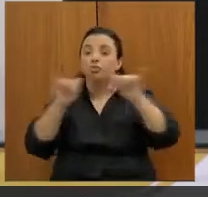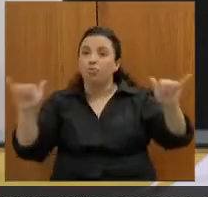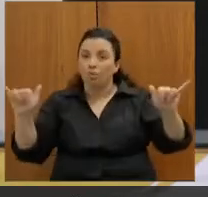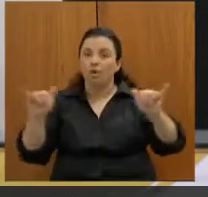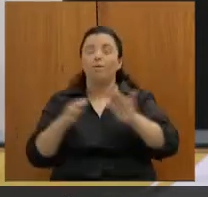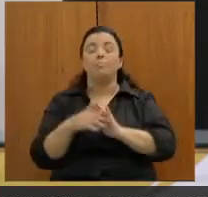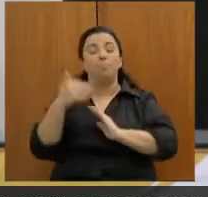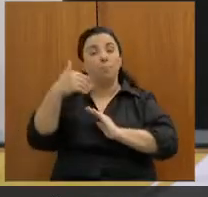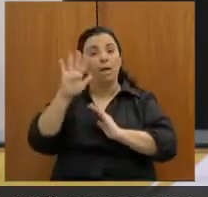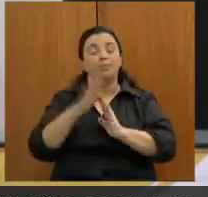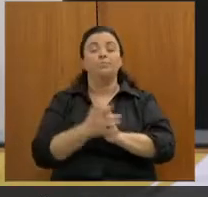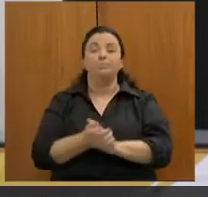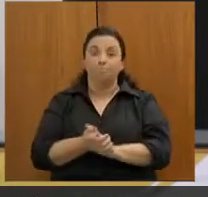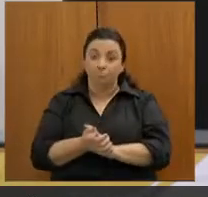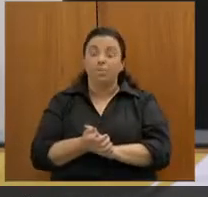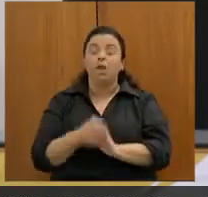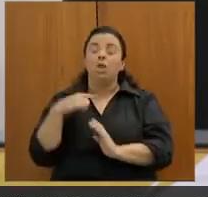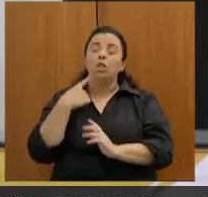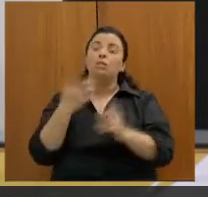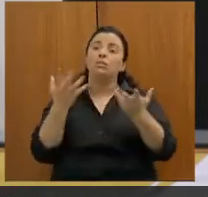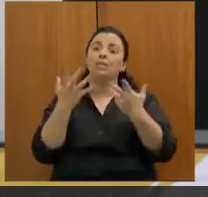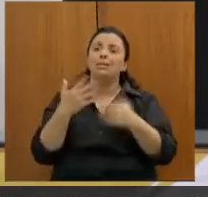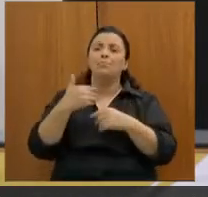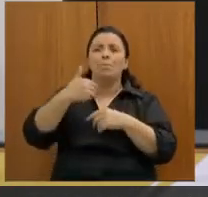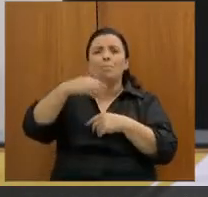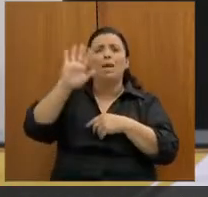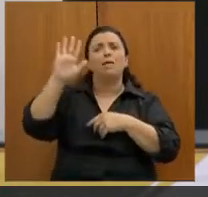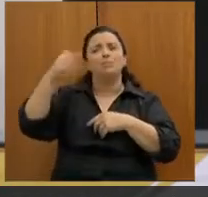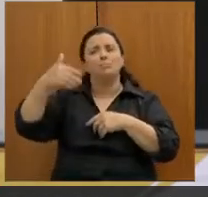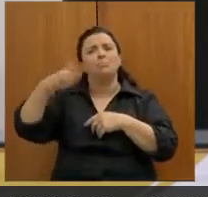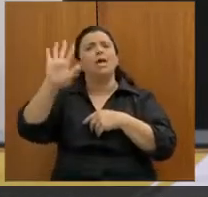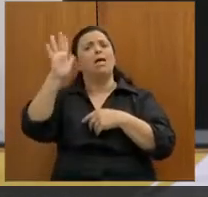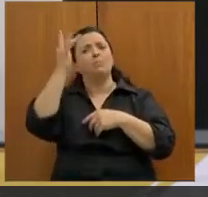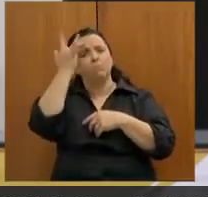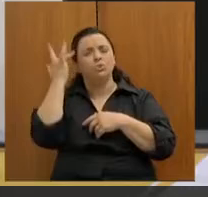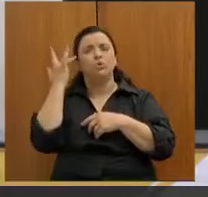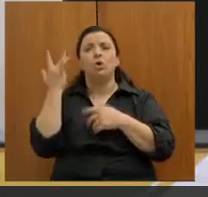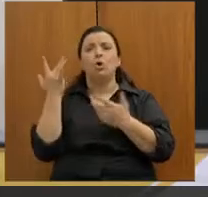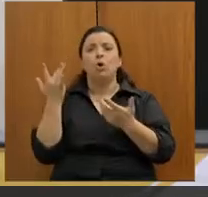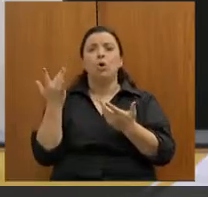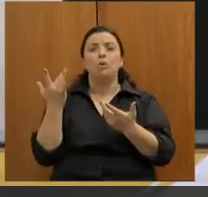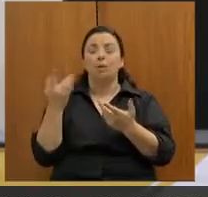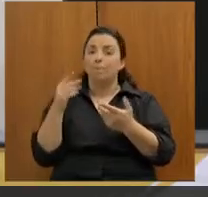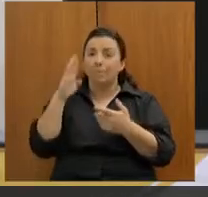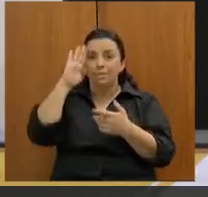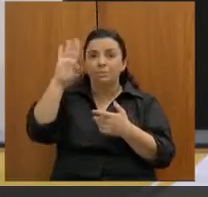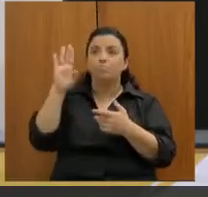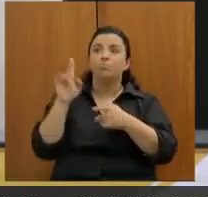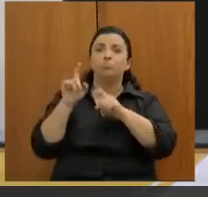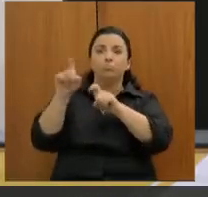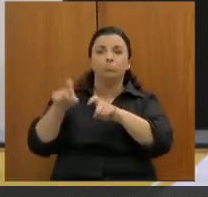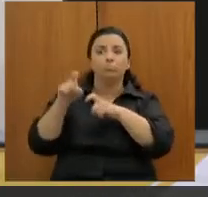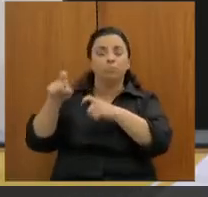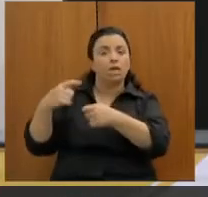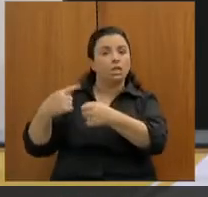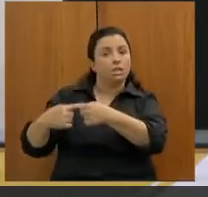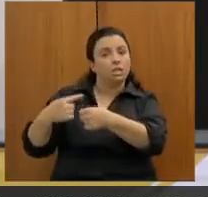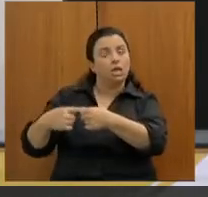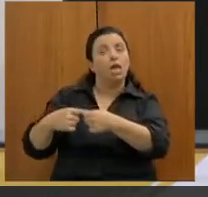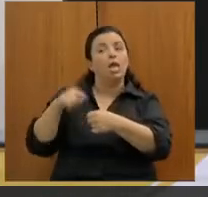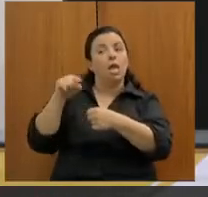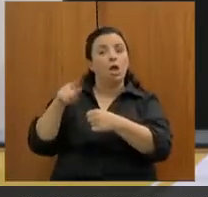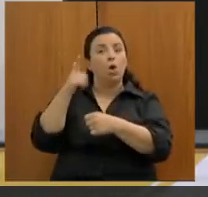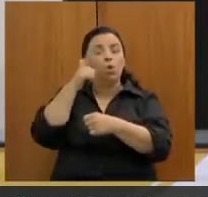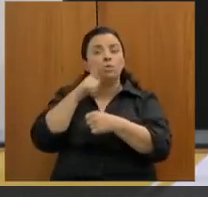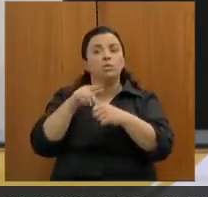que mais e muito mais pessoas principalmente no interior do nosso Estado consiga espalhar as orientações